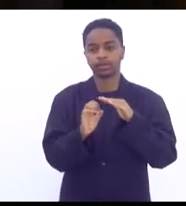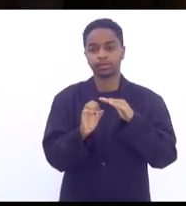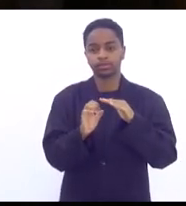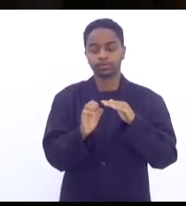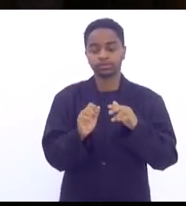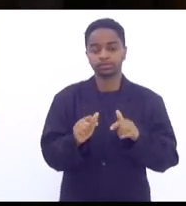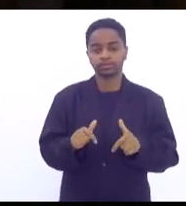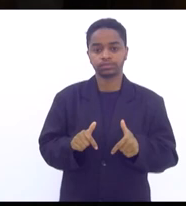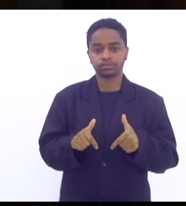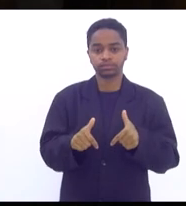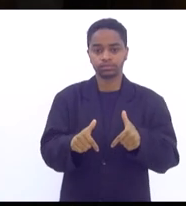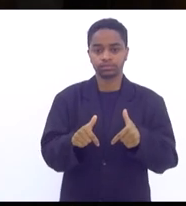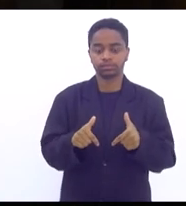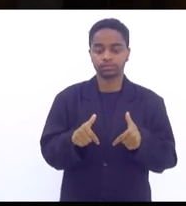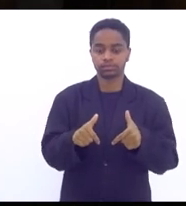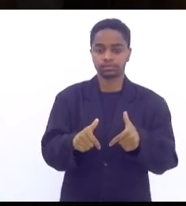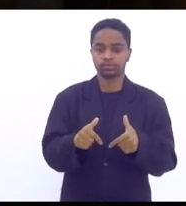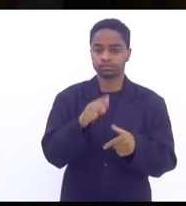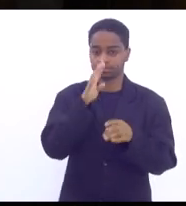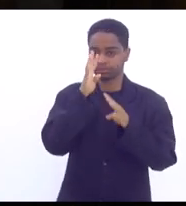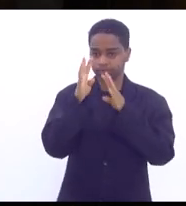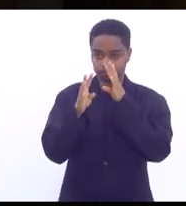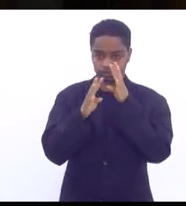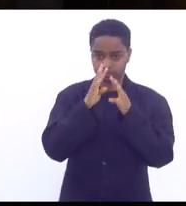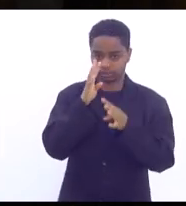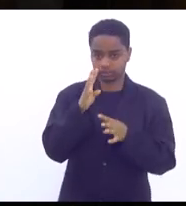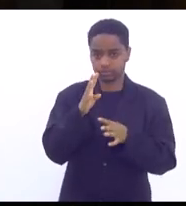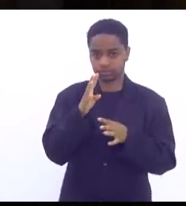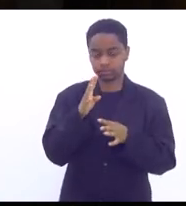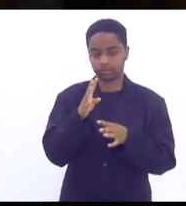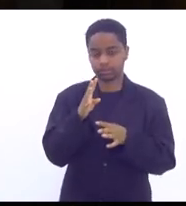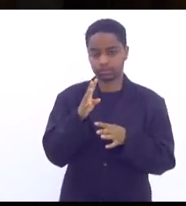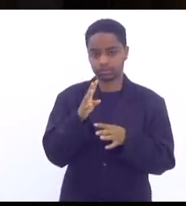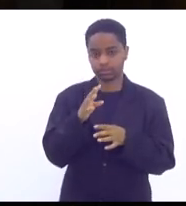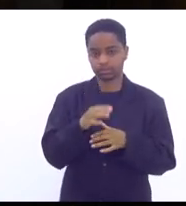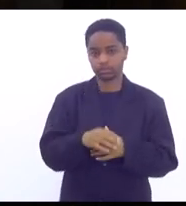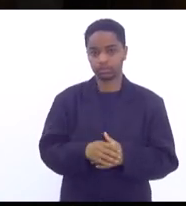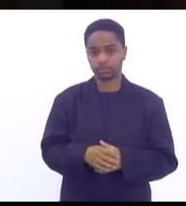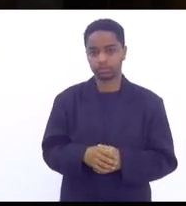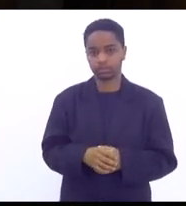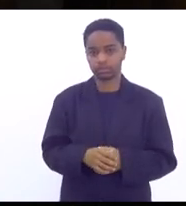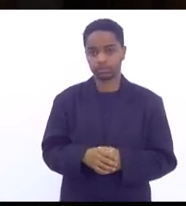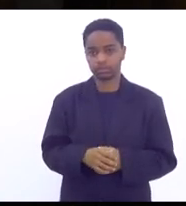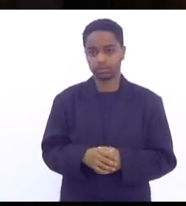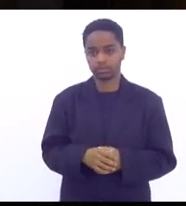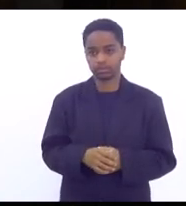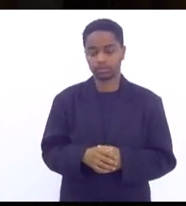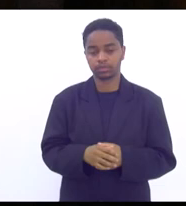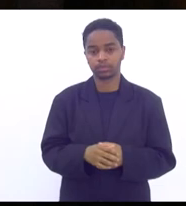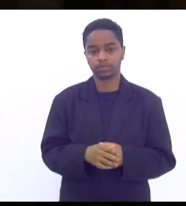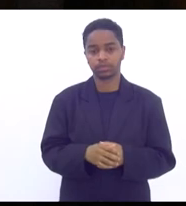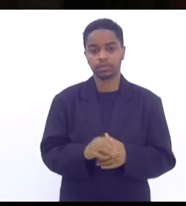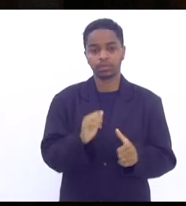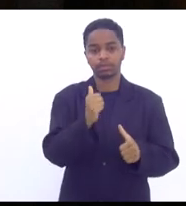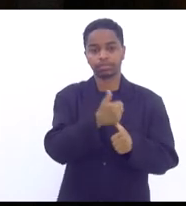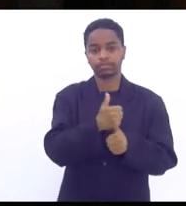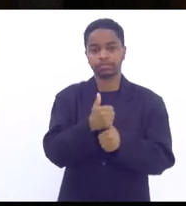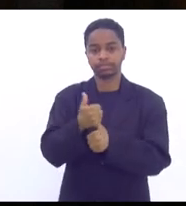conduzindo truculentamente as substituições de hidrômetro.